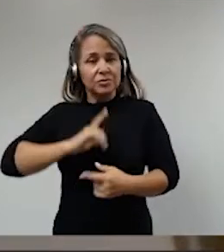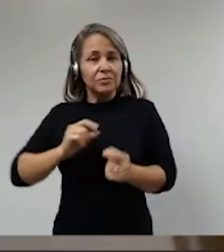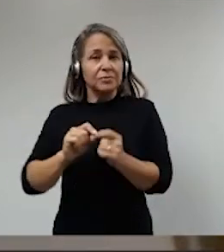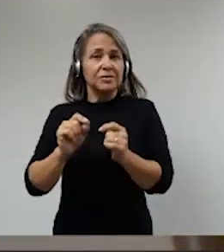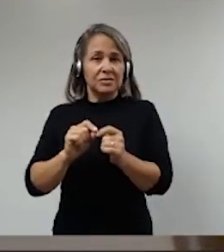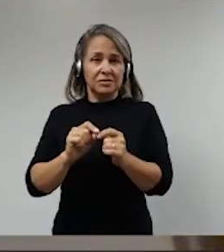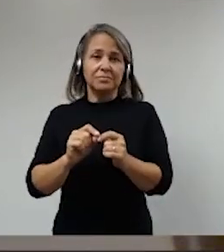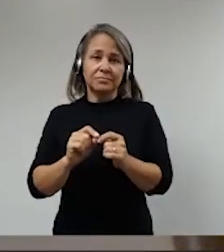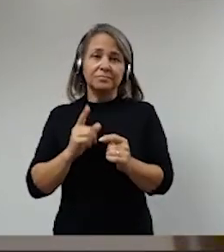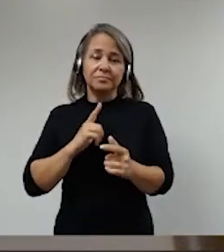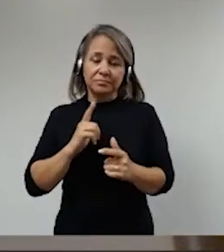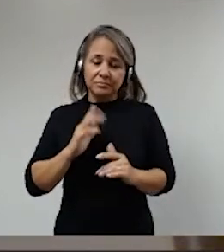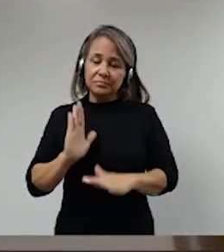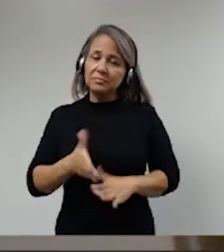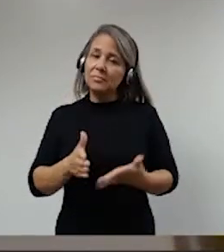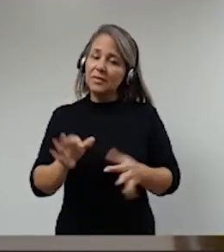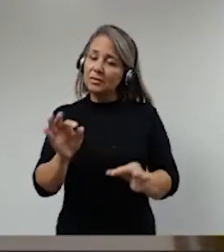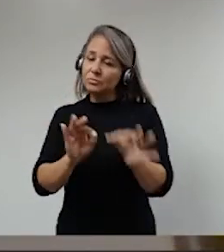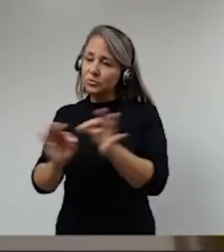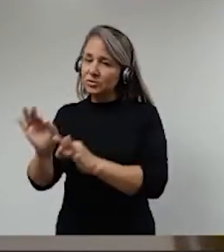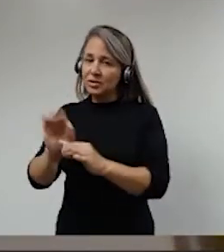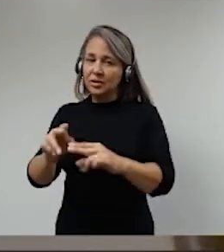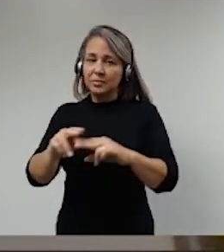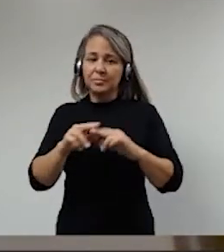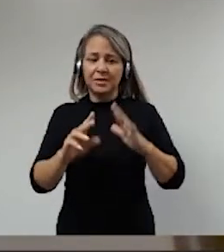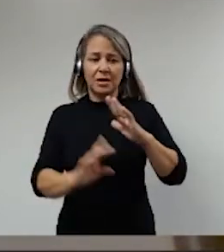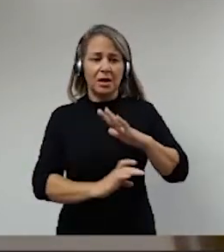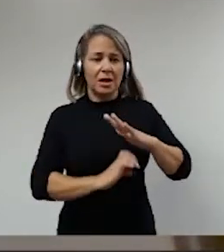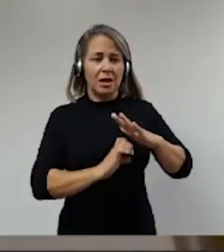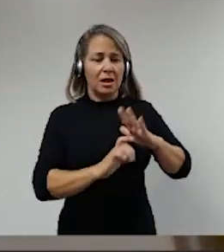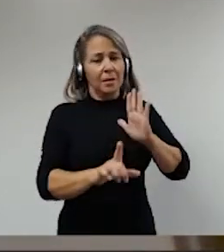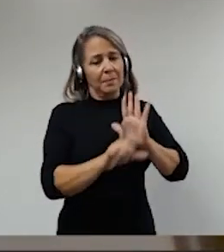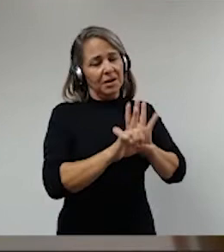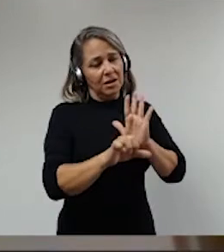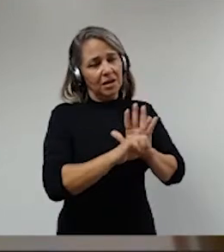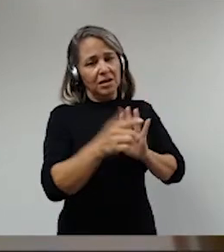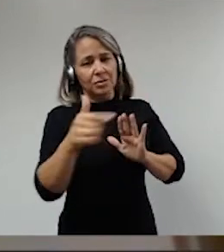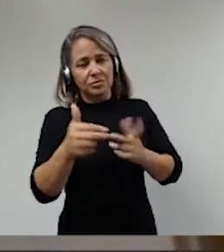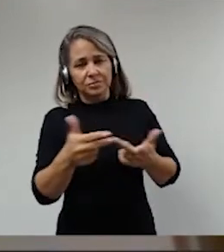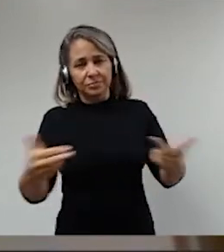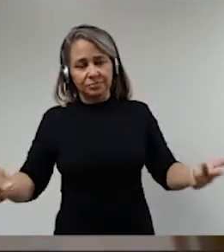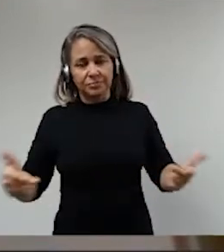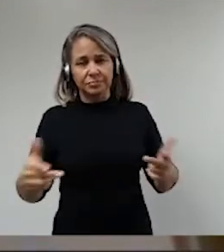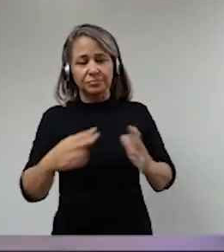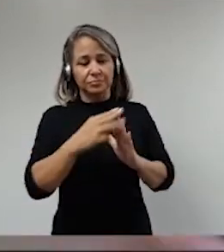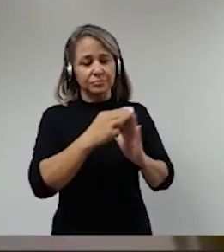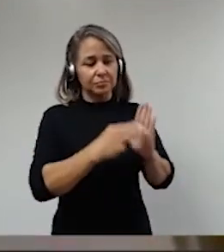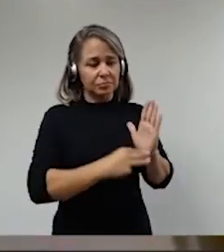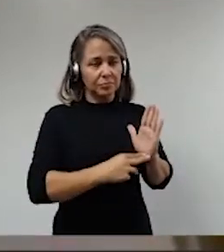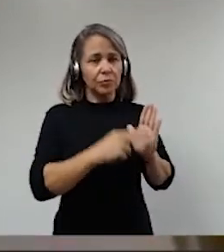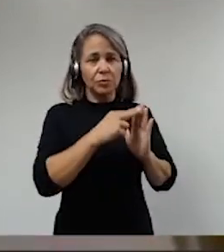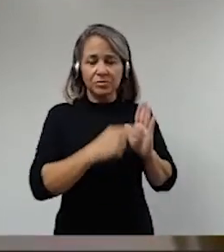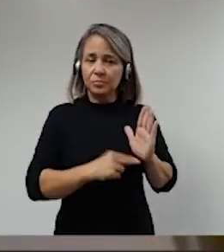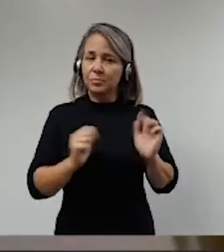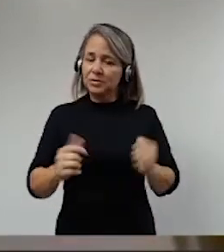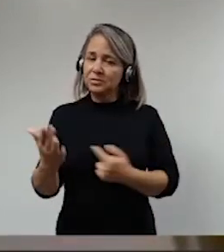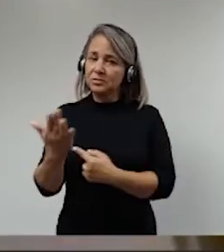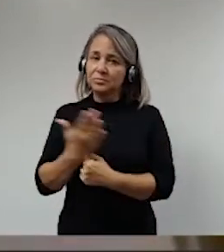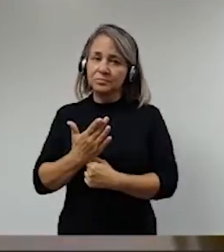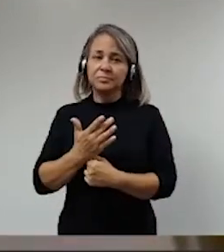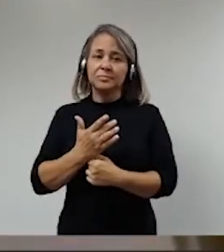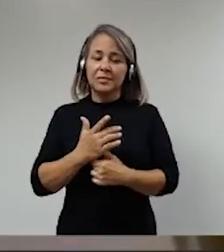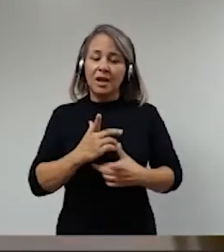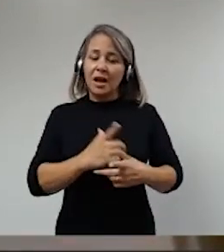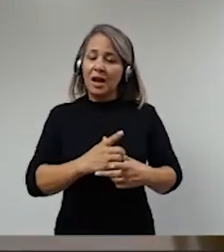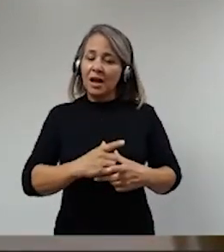que estão institucionalizadas através de leis e outros instrumentos normativos, vão nos auxiliar a